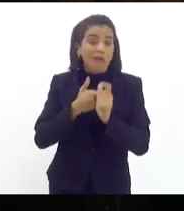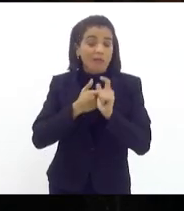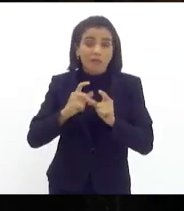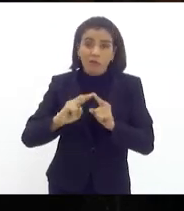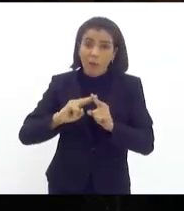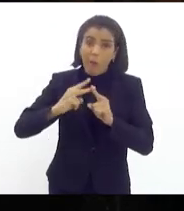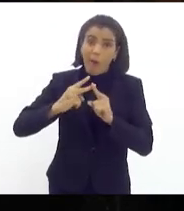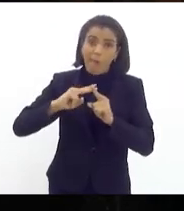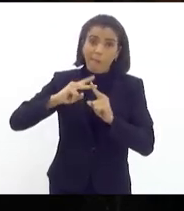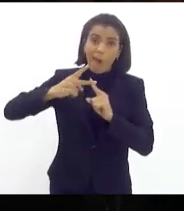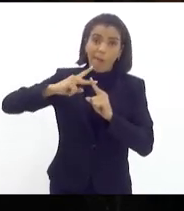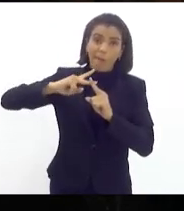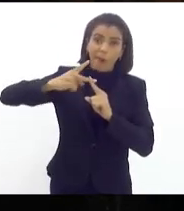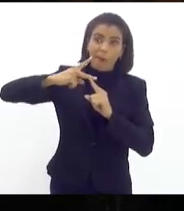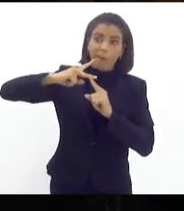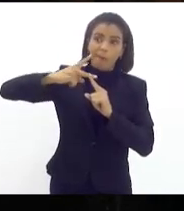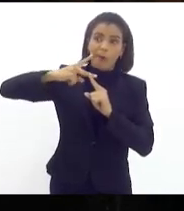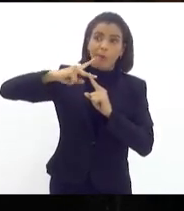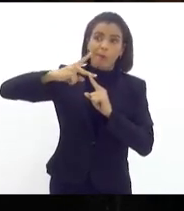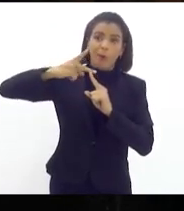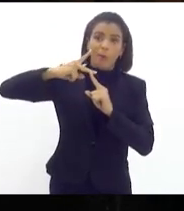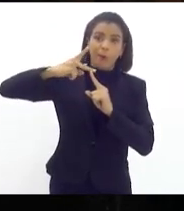será maior